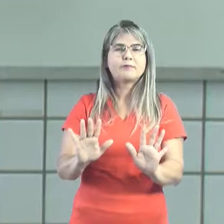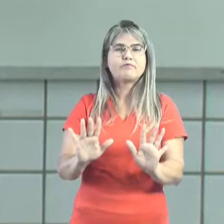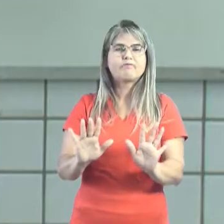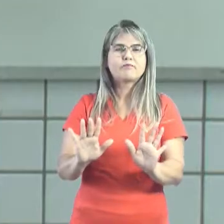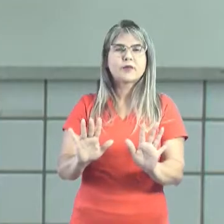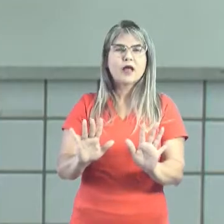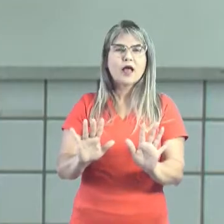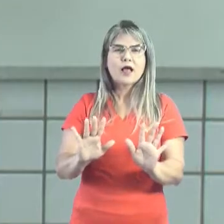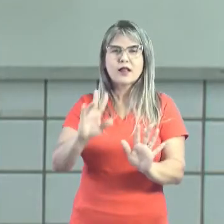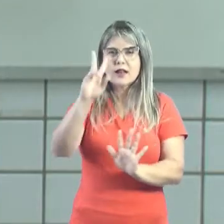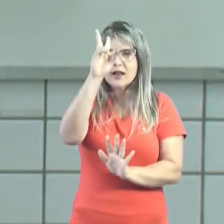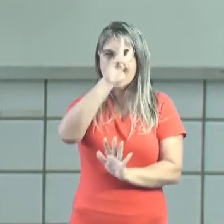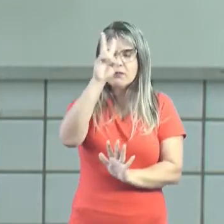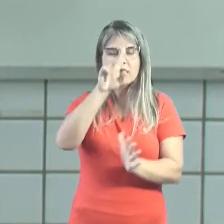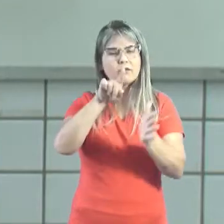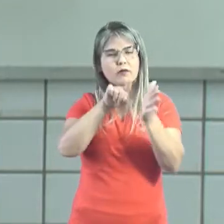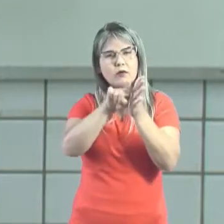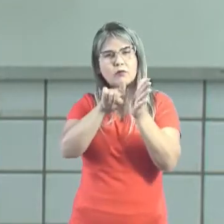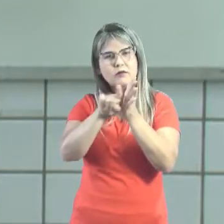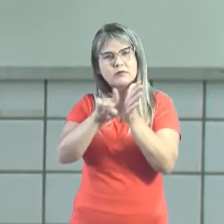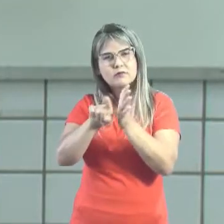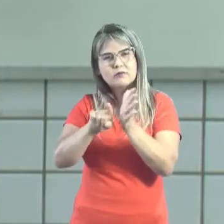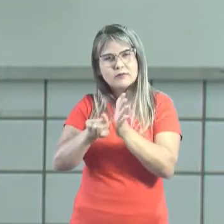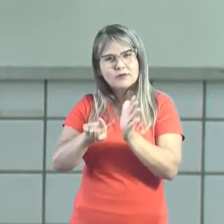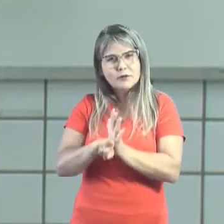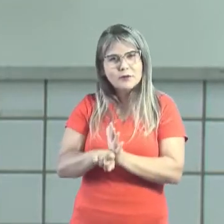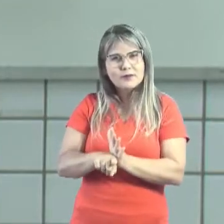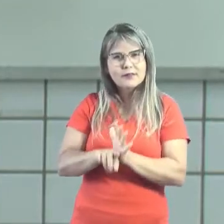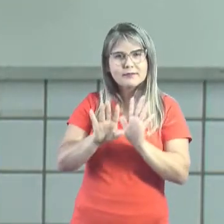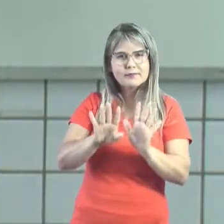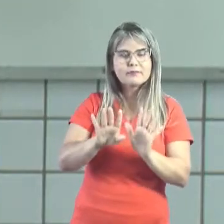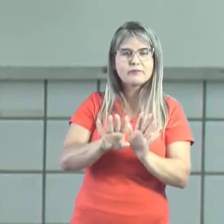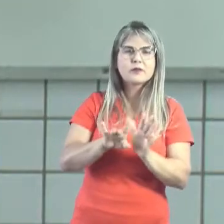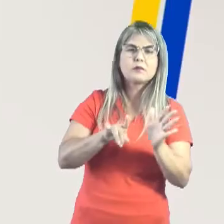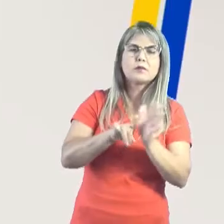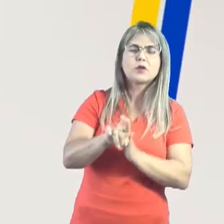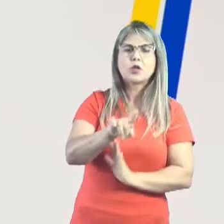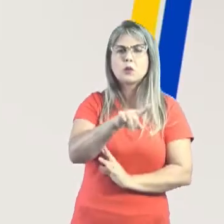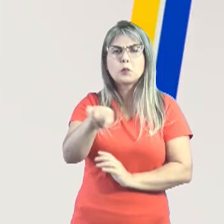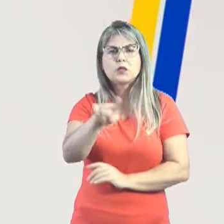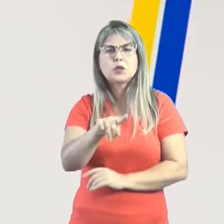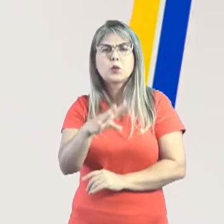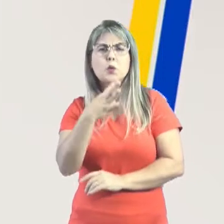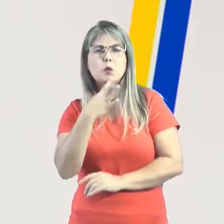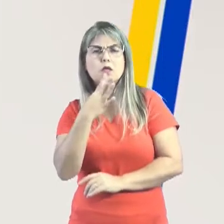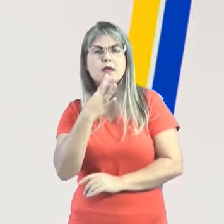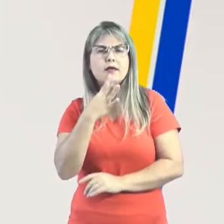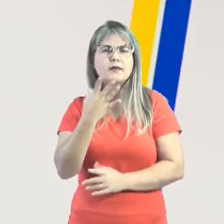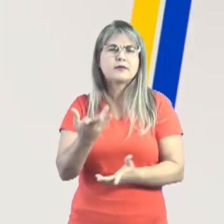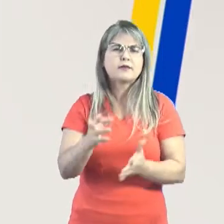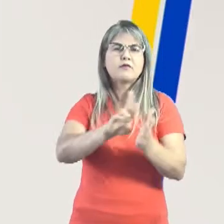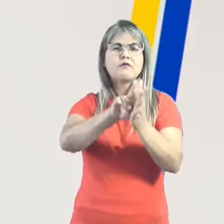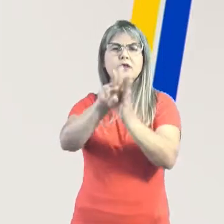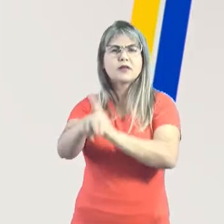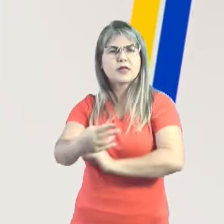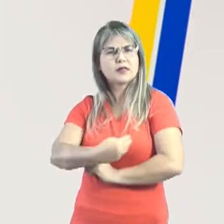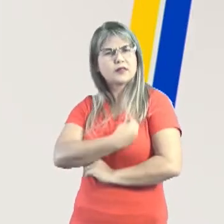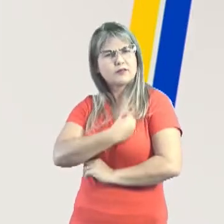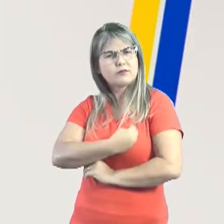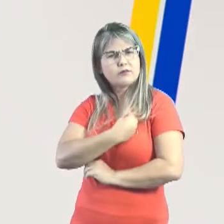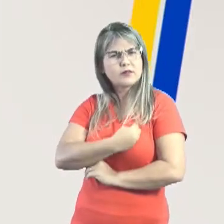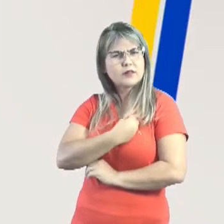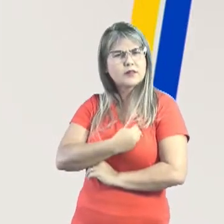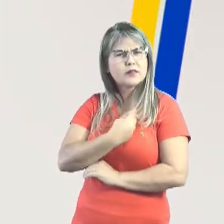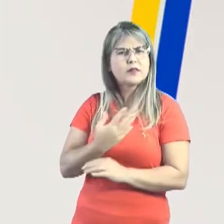Você conhece os níveis de organização dos seres vivos? Quais órgãos dos seres humanos você conhece? De que são